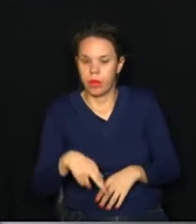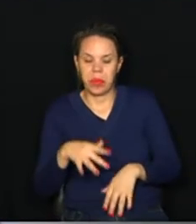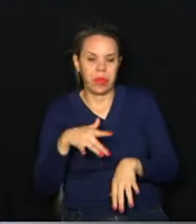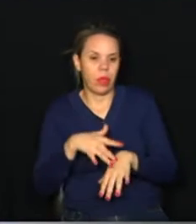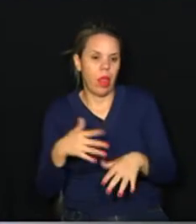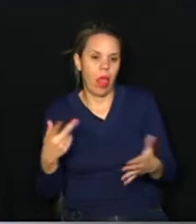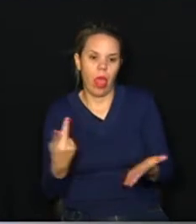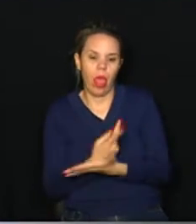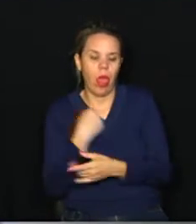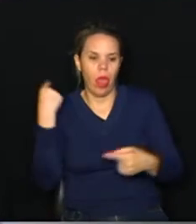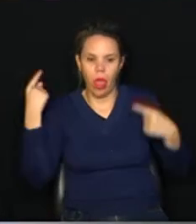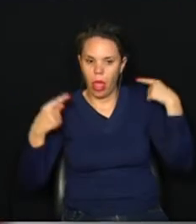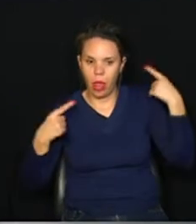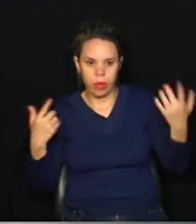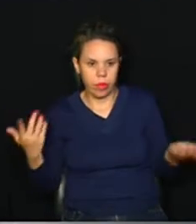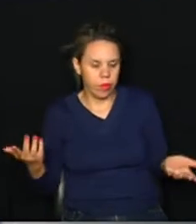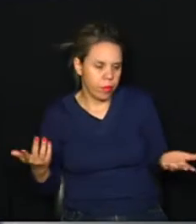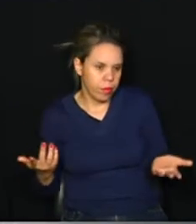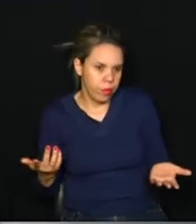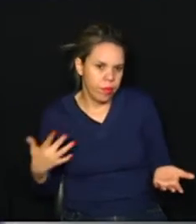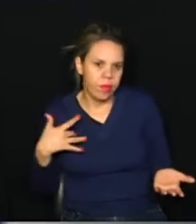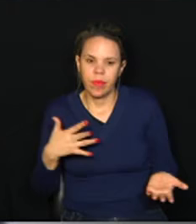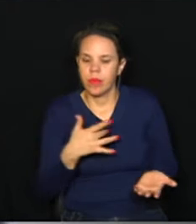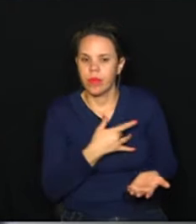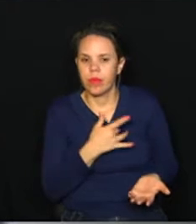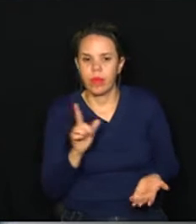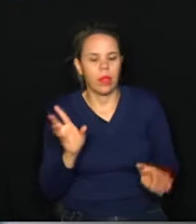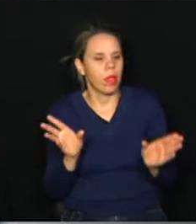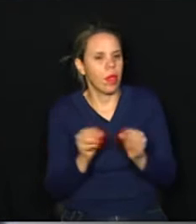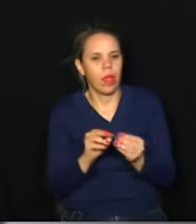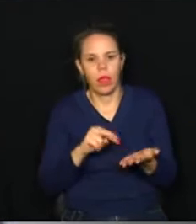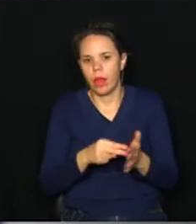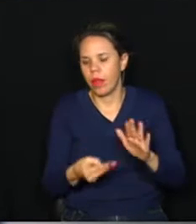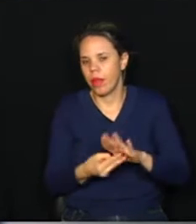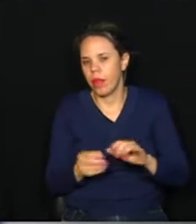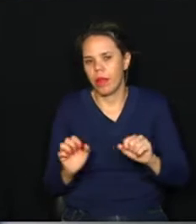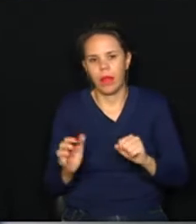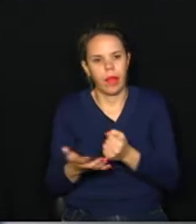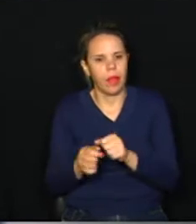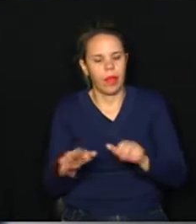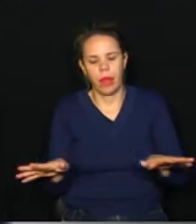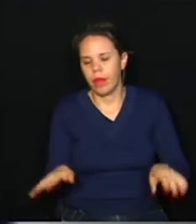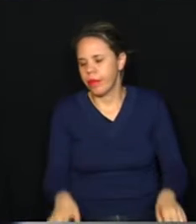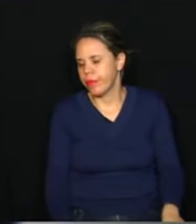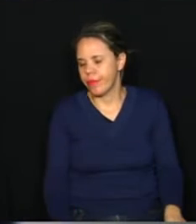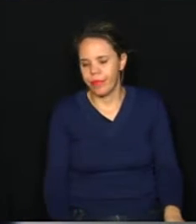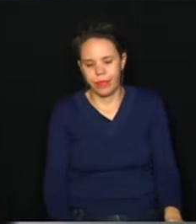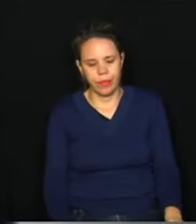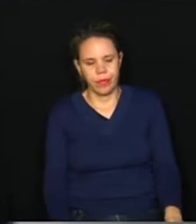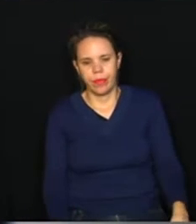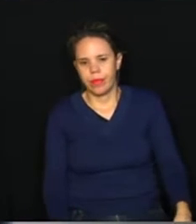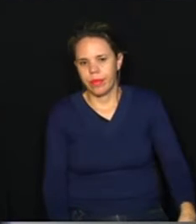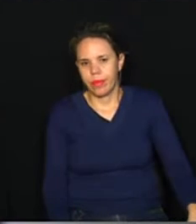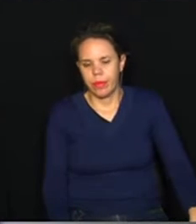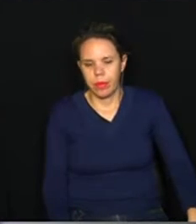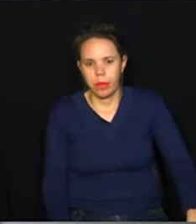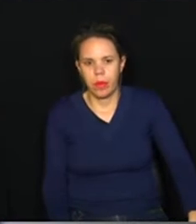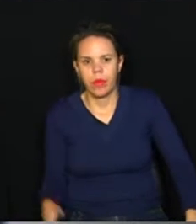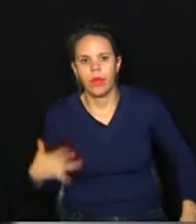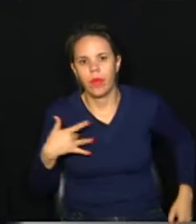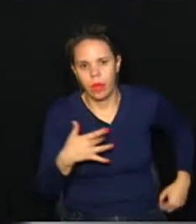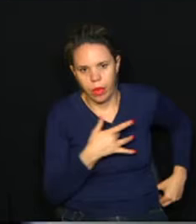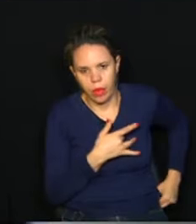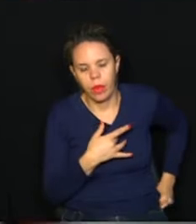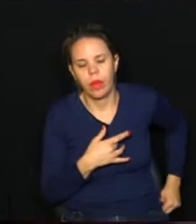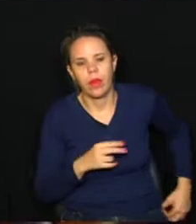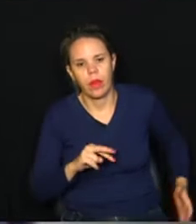absurdamente maluca, porque a saúde não se resume à pandemia da Covid-19. A saúde se resume